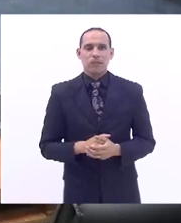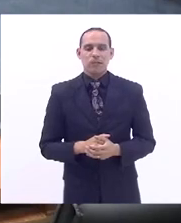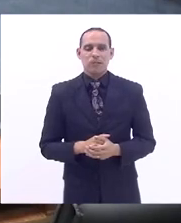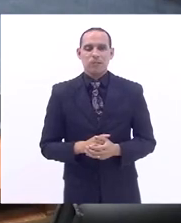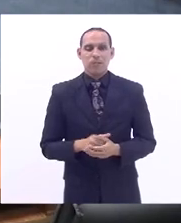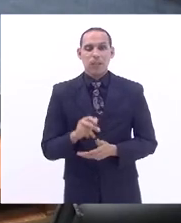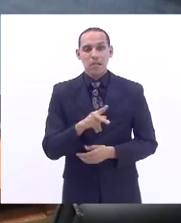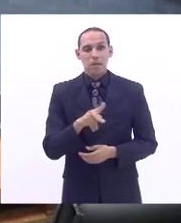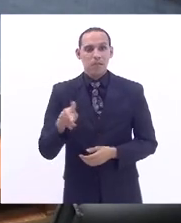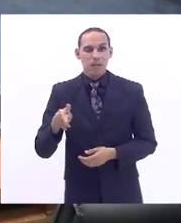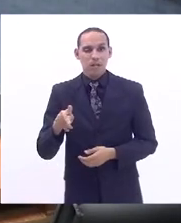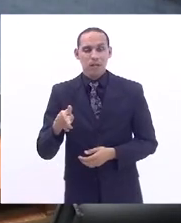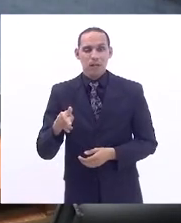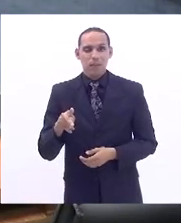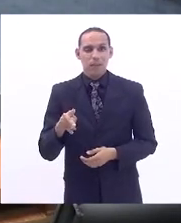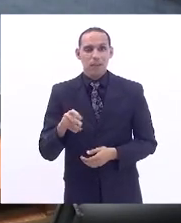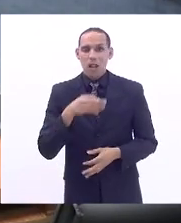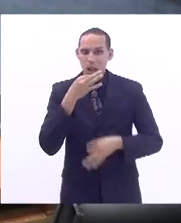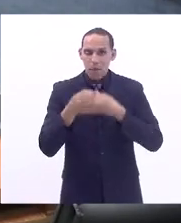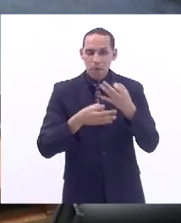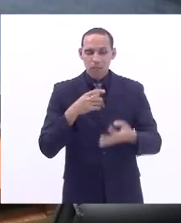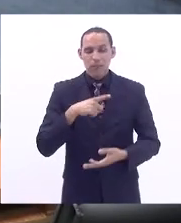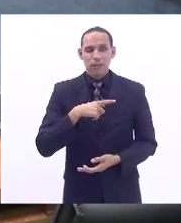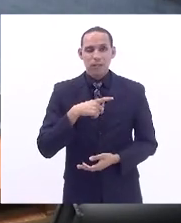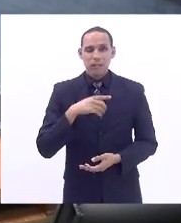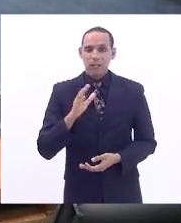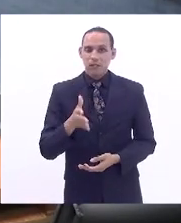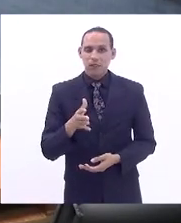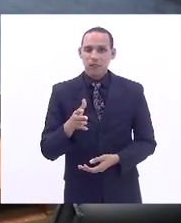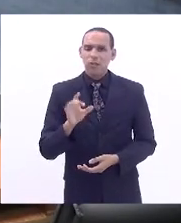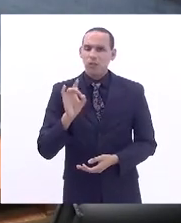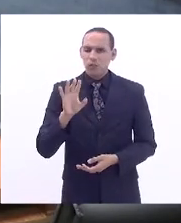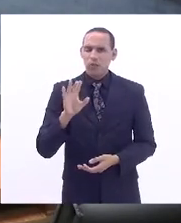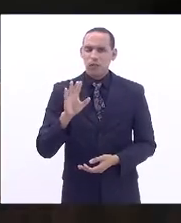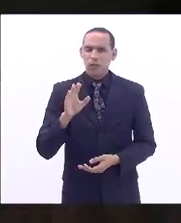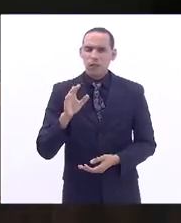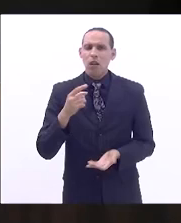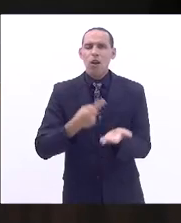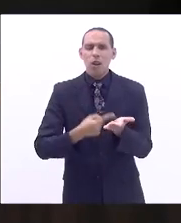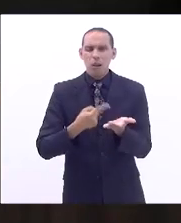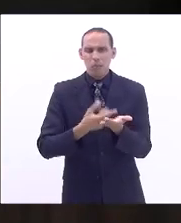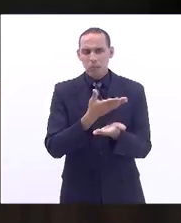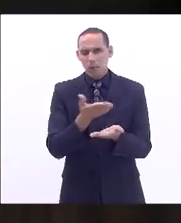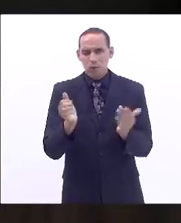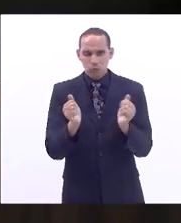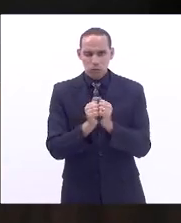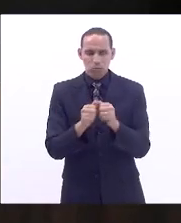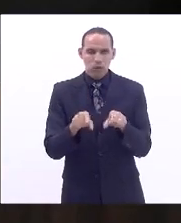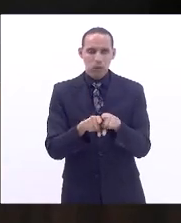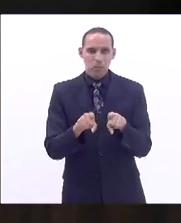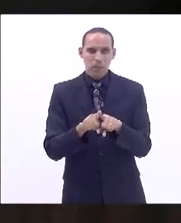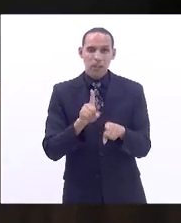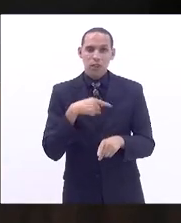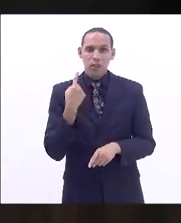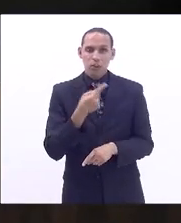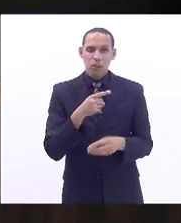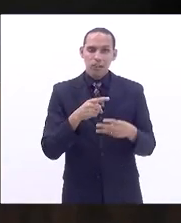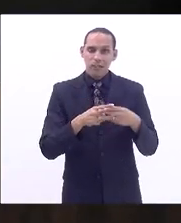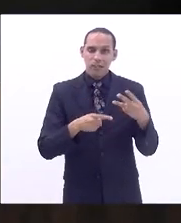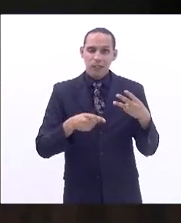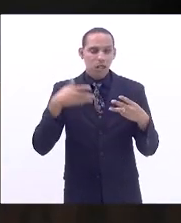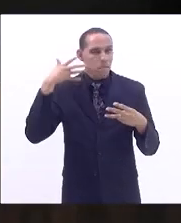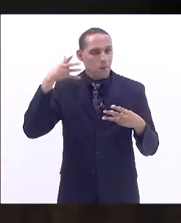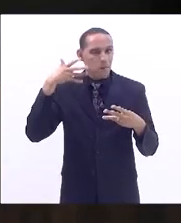e a presidência já colheu os pareceres queria fazer um compromisso com vossas excelências temos três inscritos